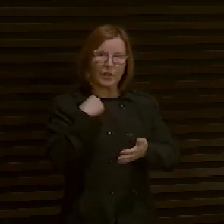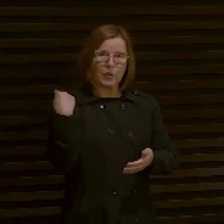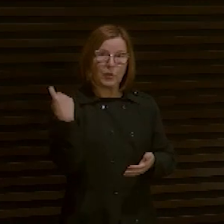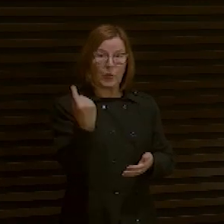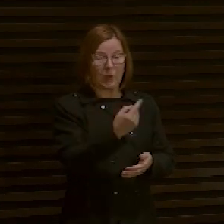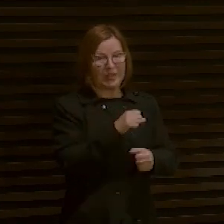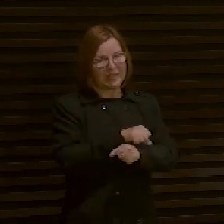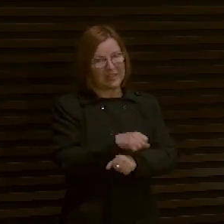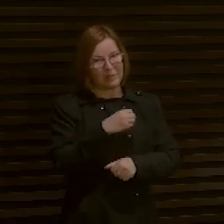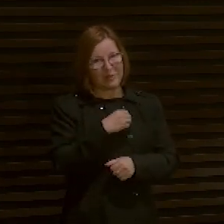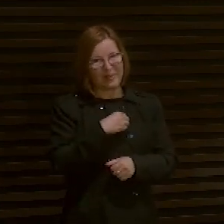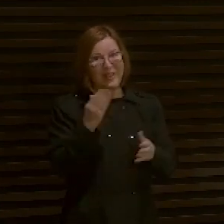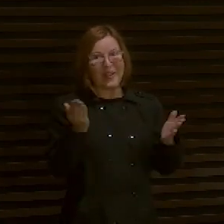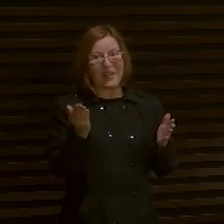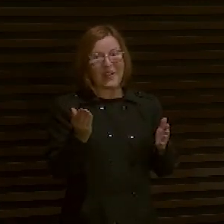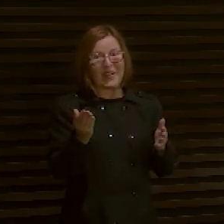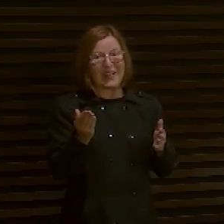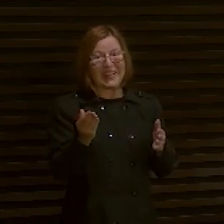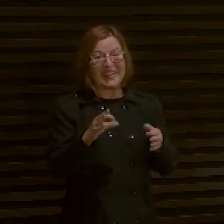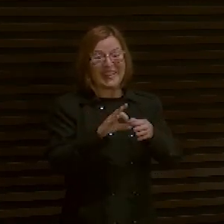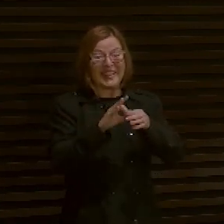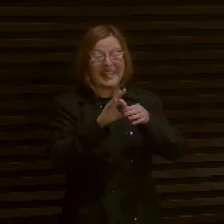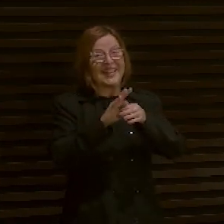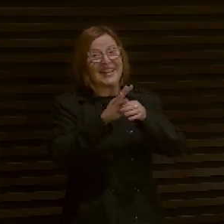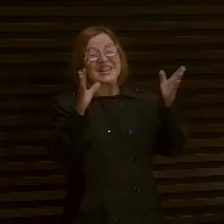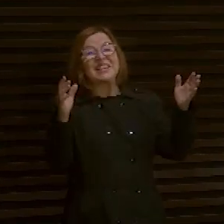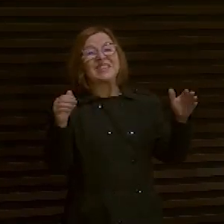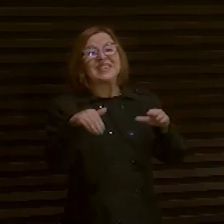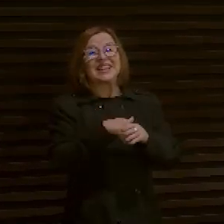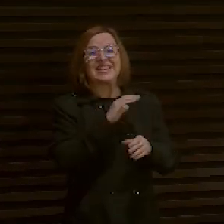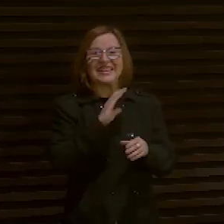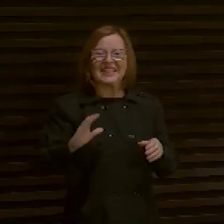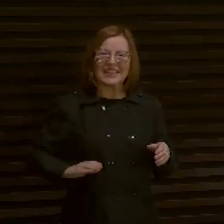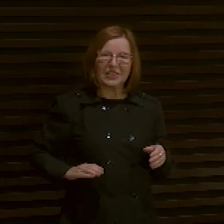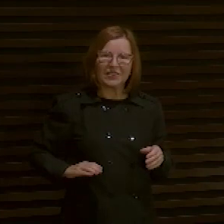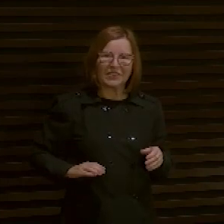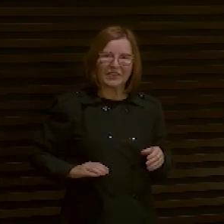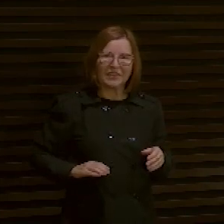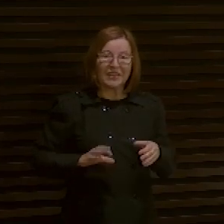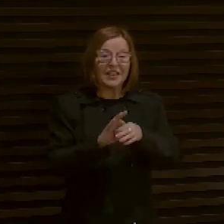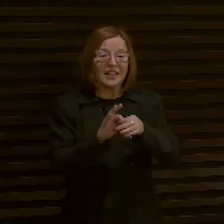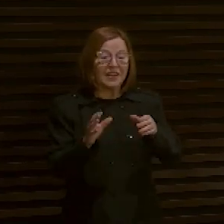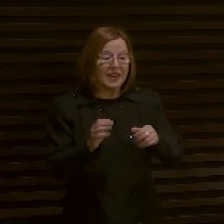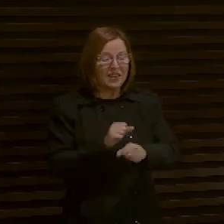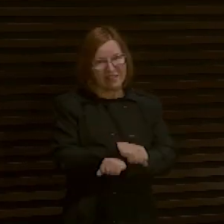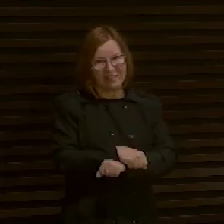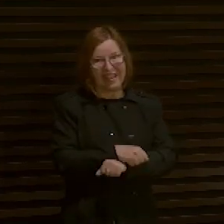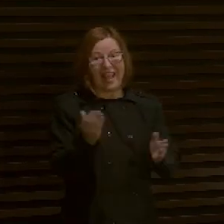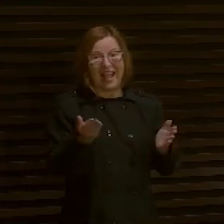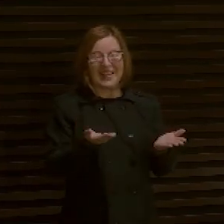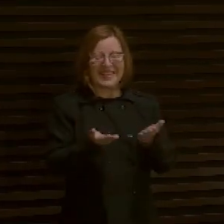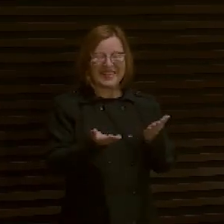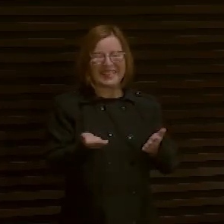do pecado e hoje nós somos livres em Cristo. Livres do quê? Da escravidão do pecado, mas nós somos servos de Jesus